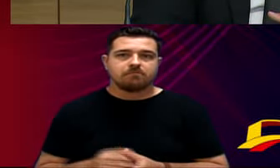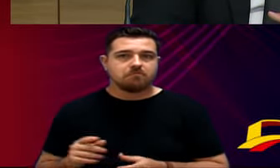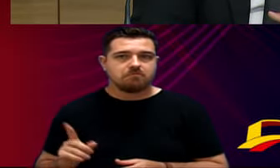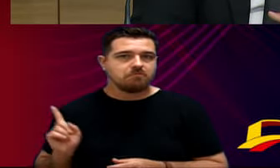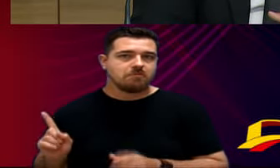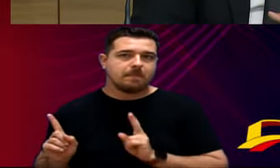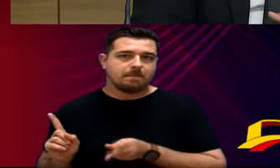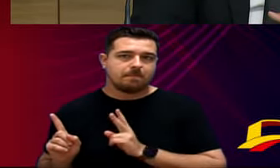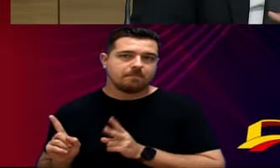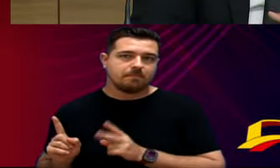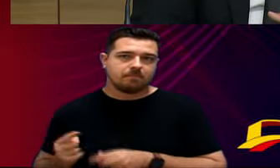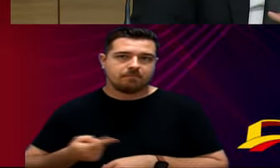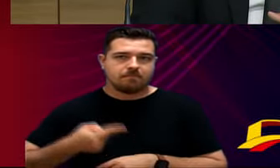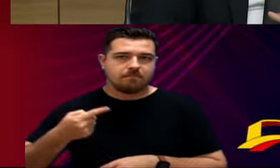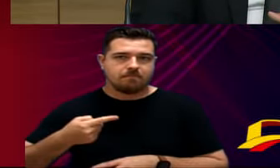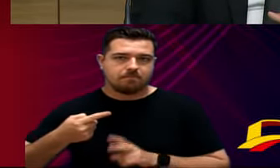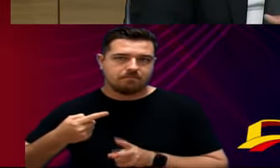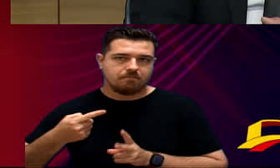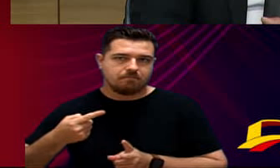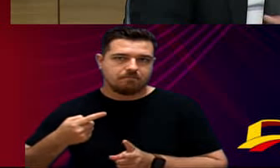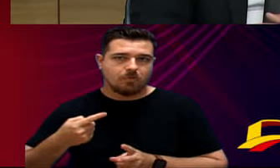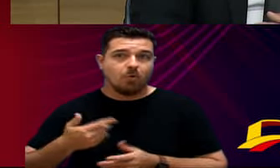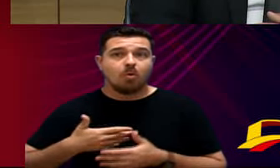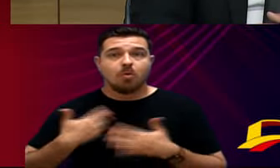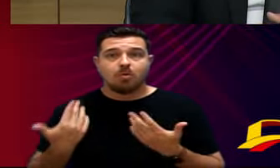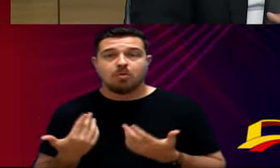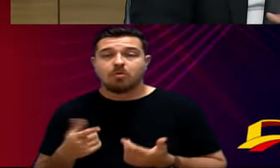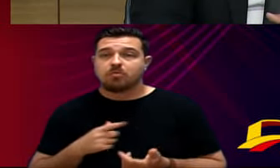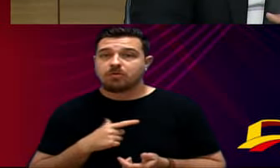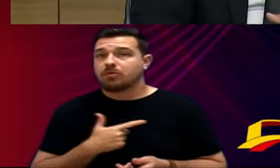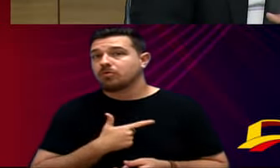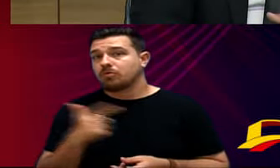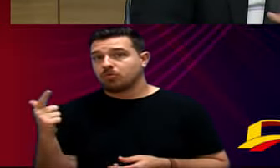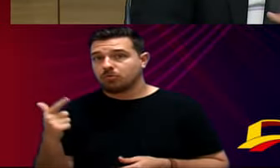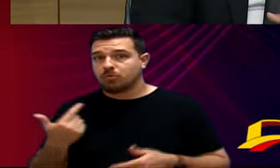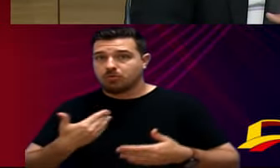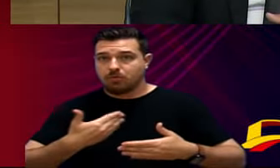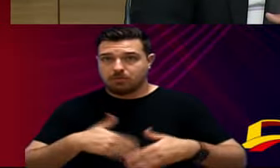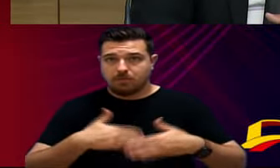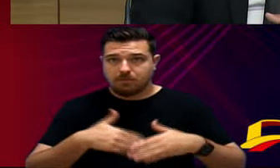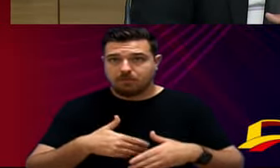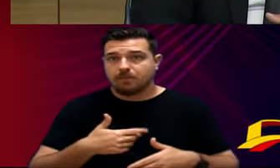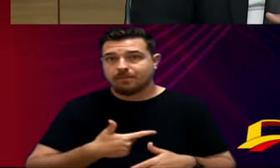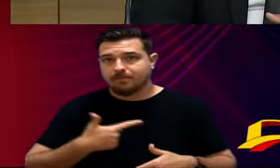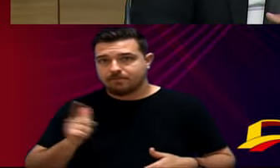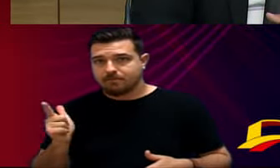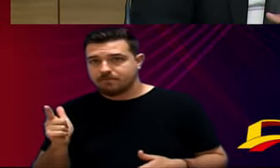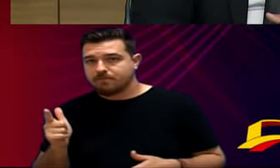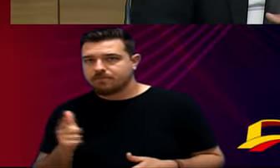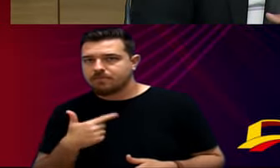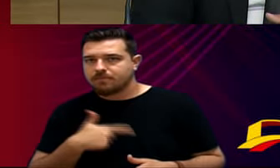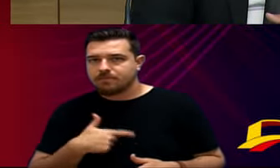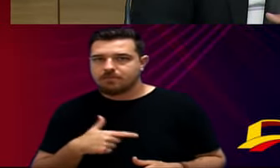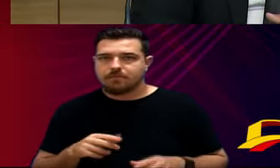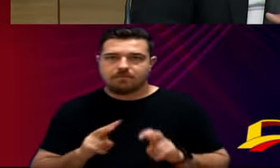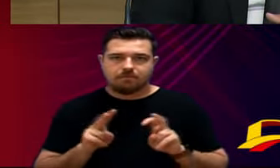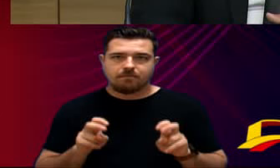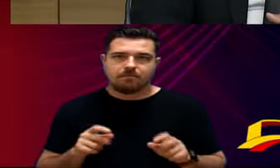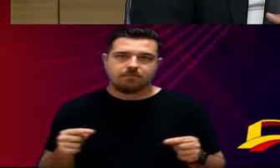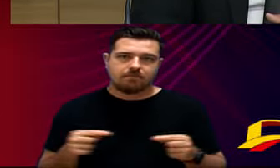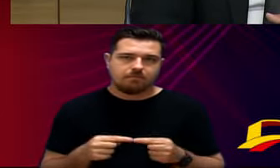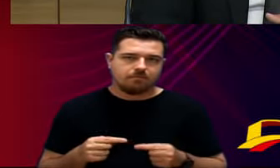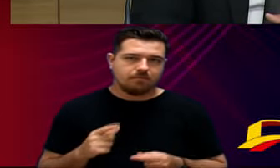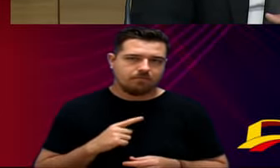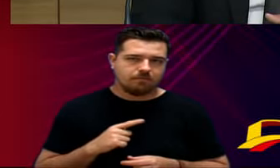eles continuaram na primeira classe ou teve fora essa essa prova interna porque na prefeitura até